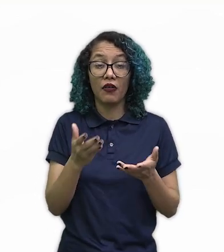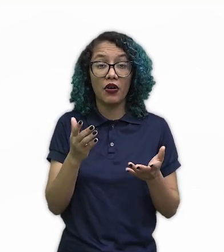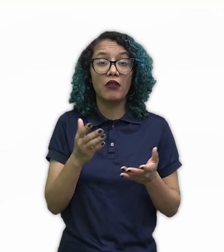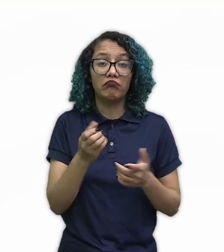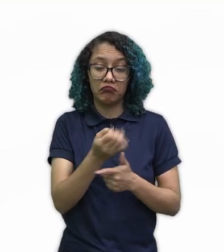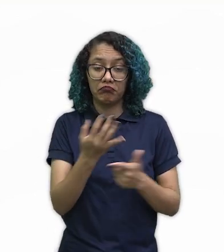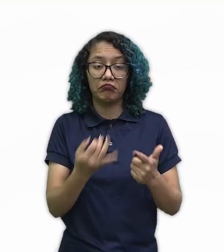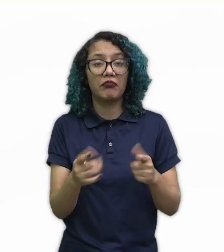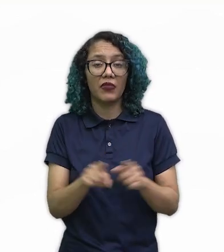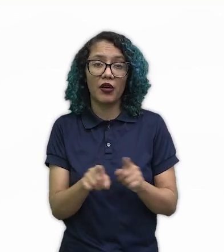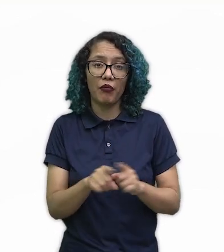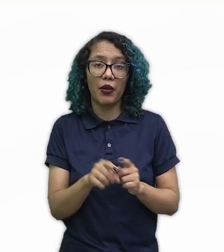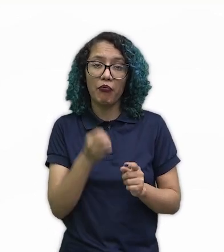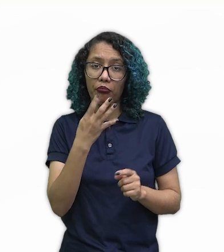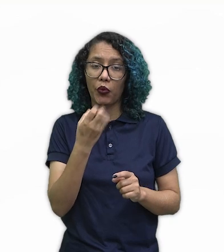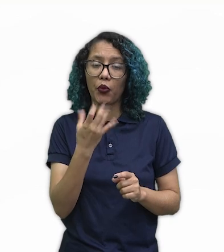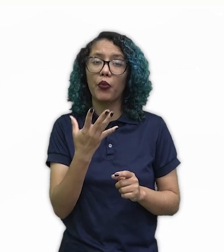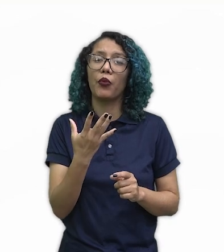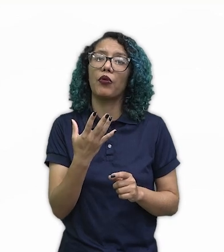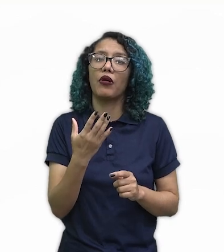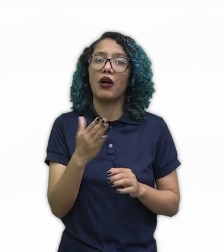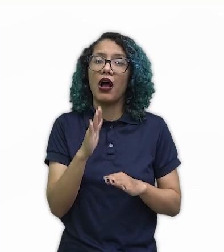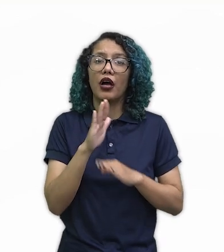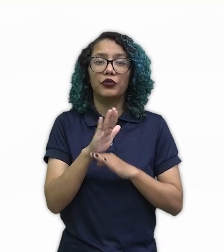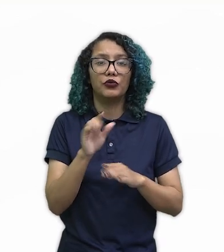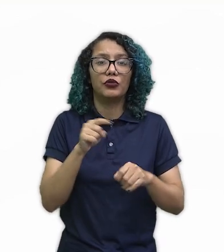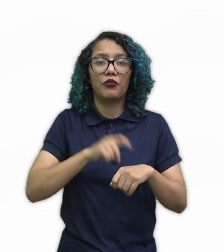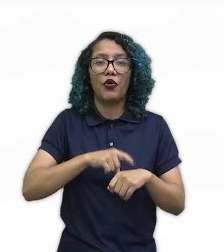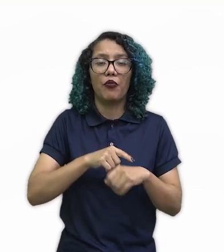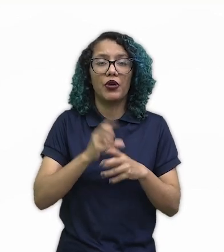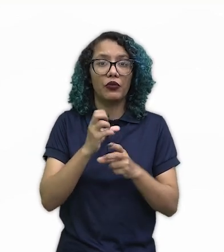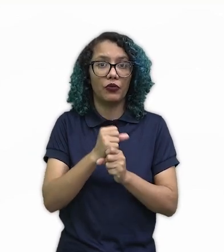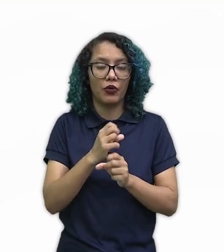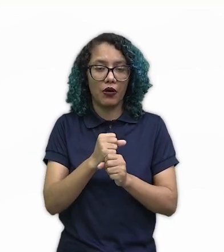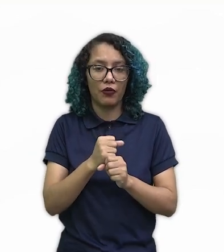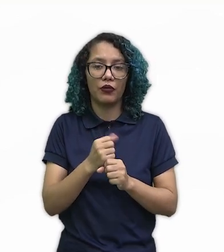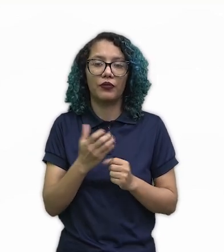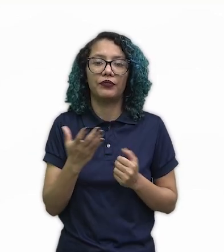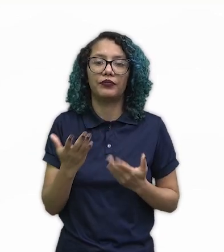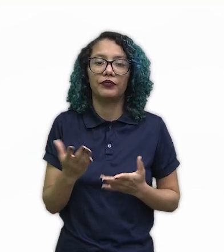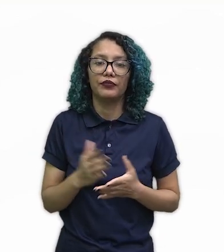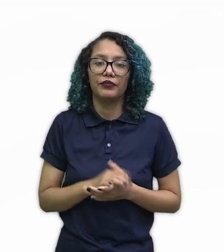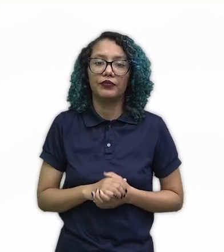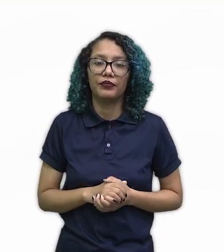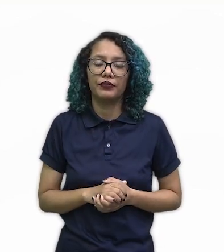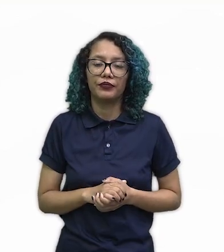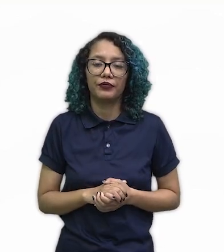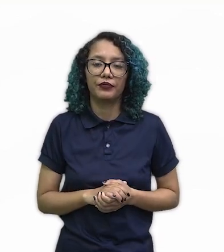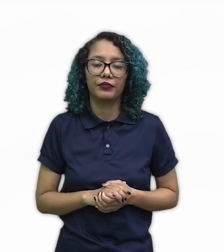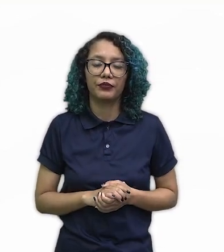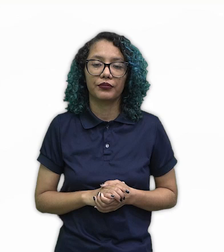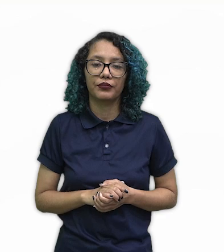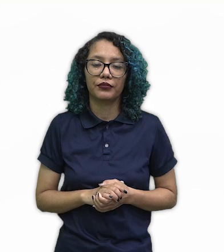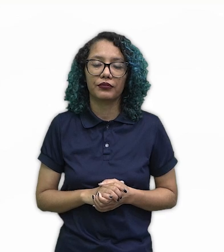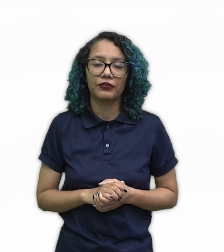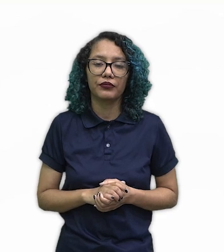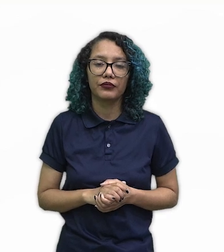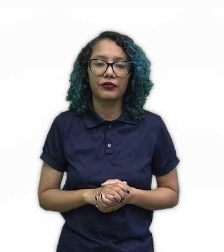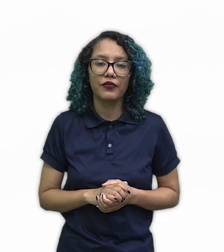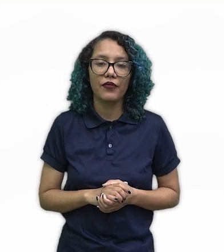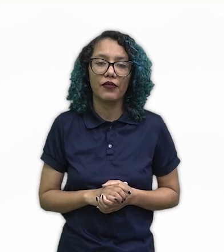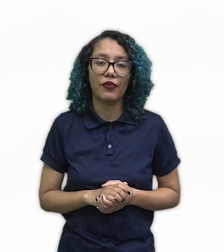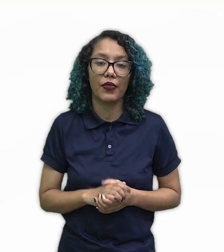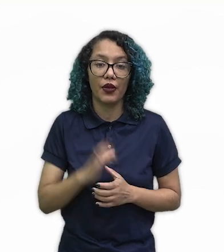fração que ajuda muito na hora de fazer o cálculo. Então, fica 1.000 vezes 0,1 vezes 3. Perceba que a taxa está em